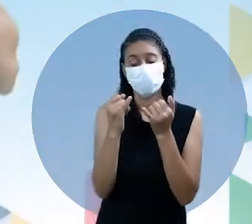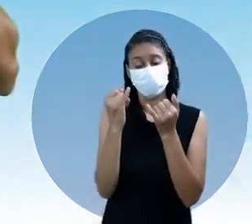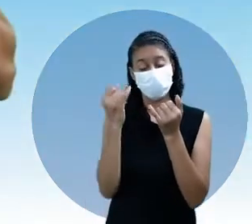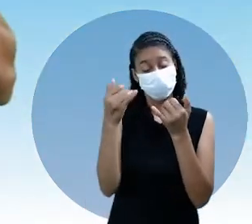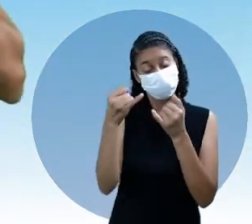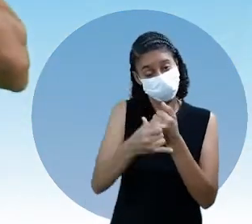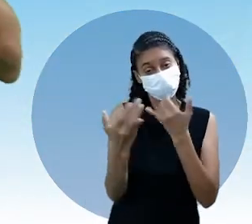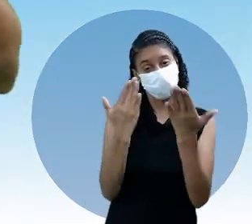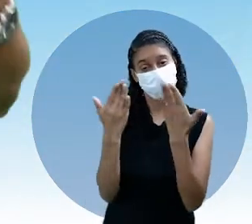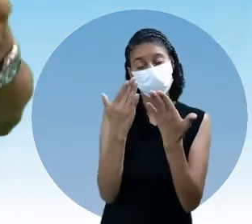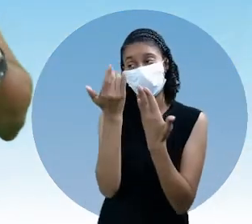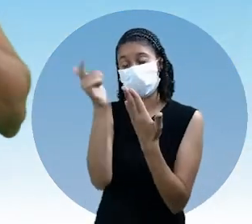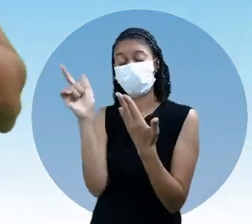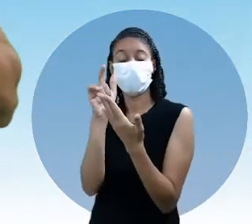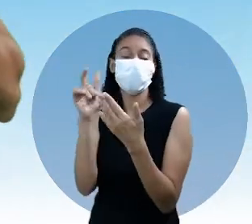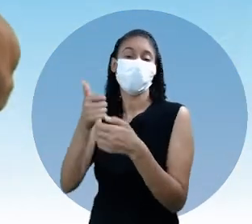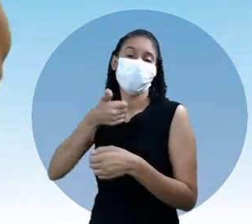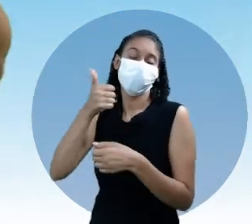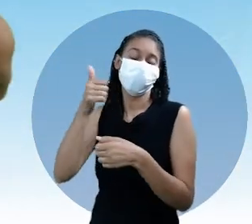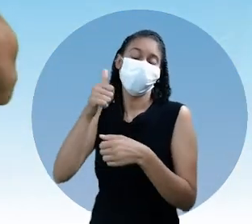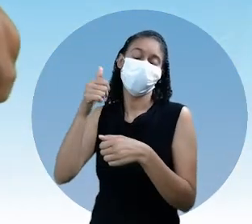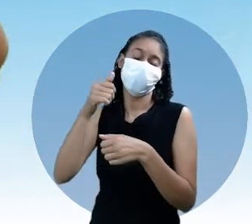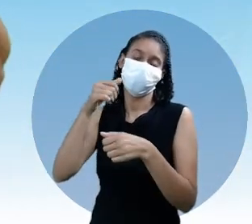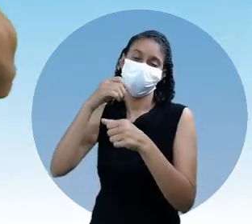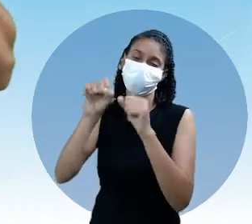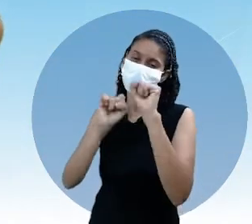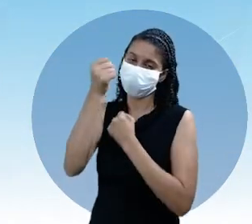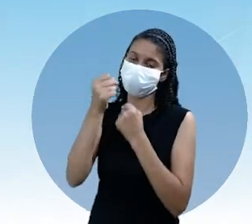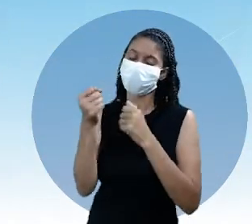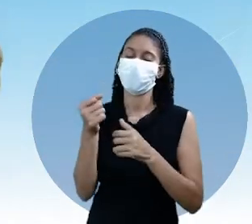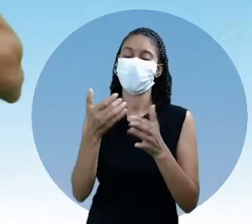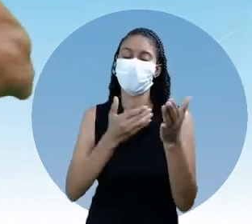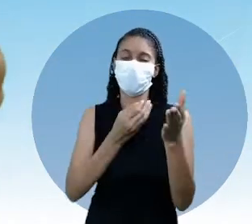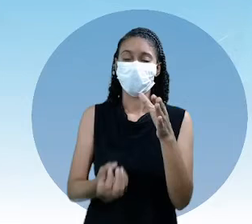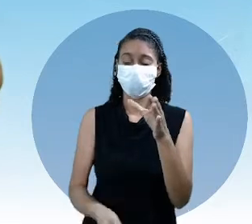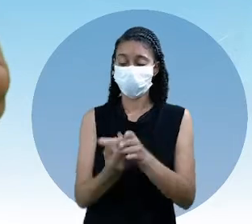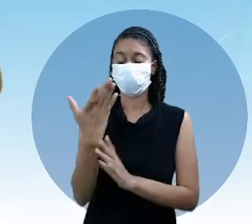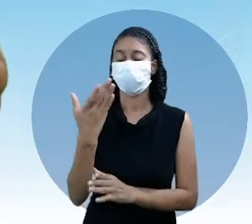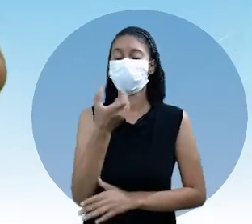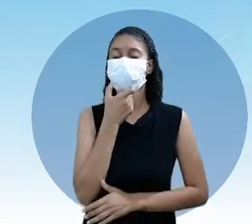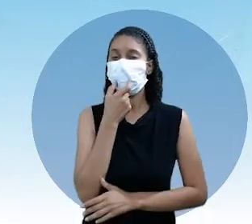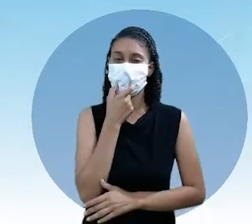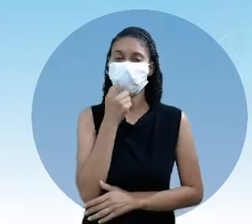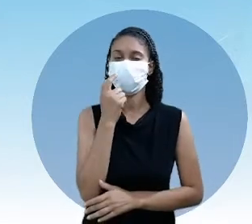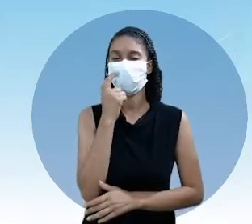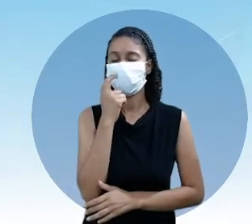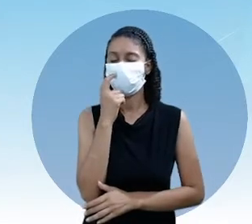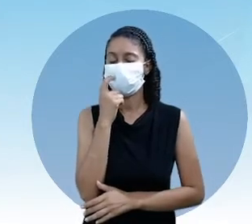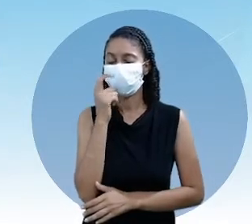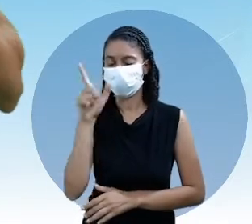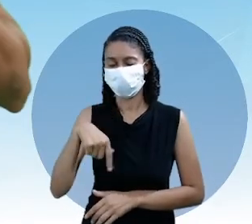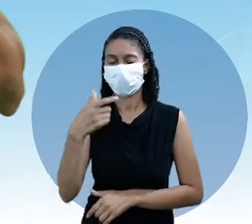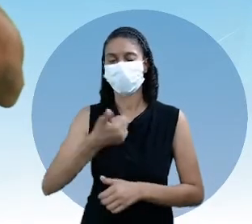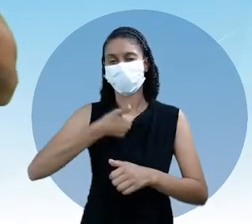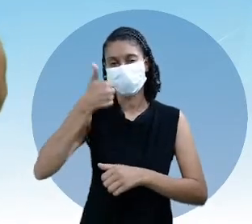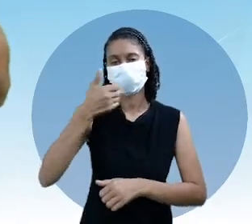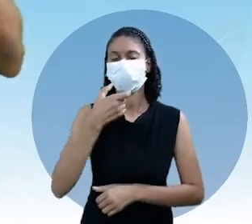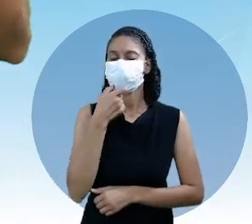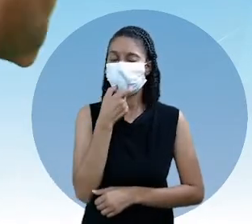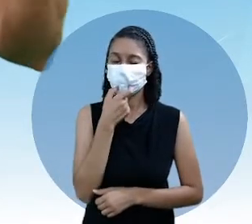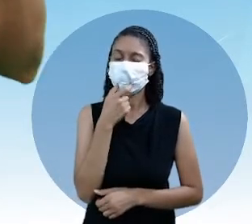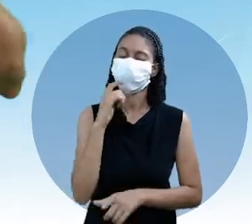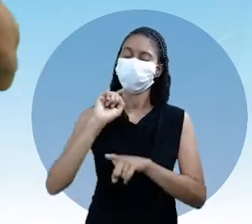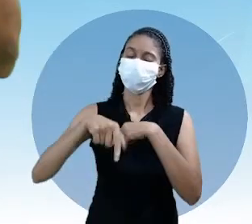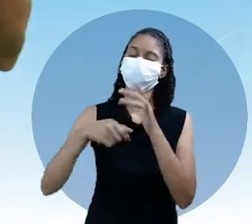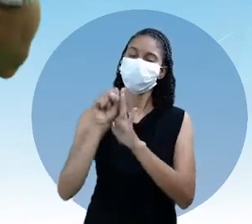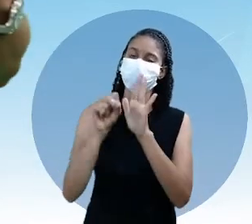que primeiro se industrializaram, né? A Inglaterra como sendo a pioneira nesse processo, quando chega ao século XIX, né? Isso vai se